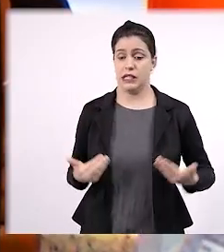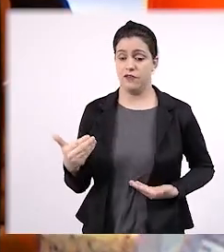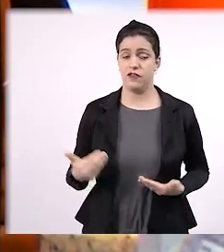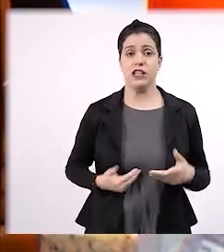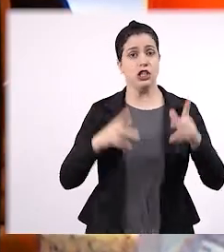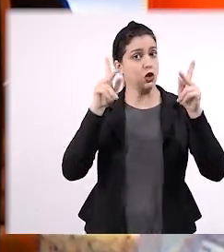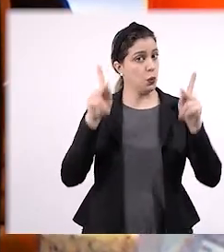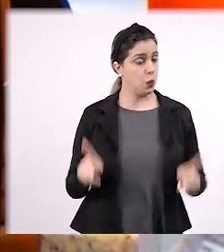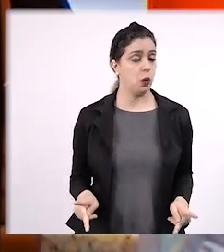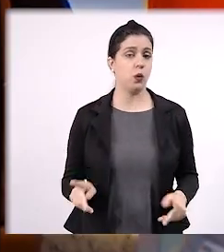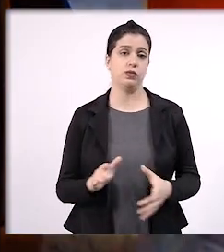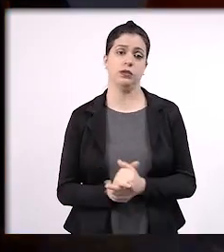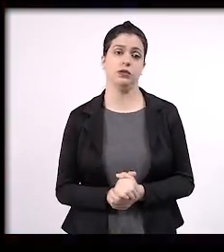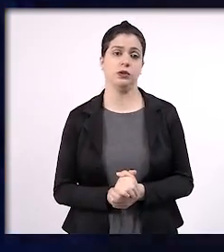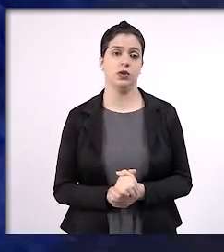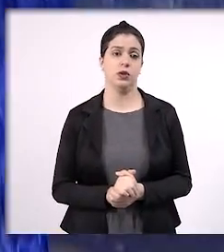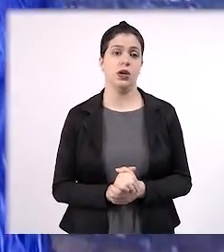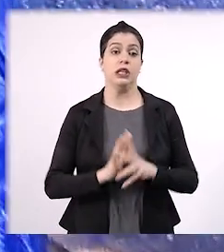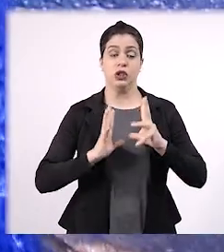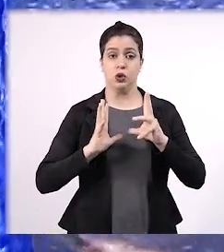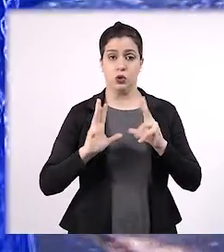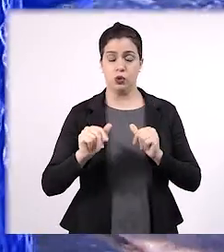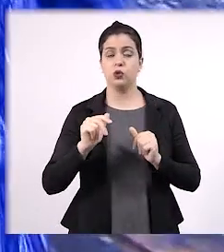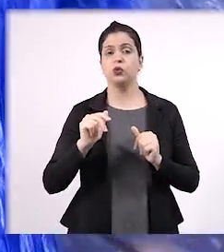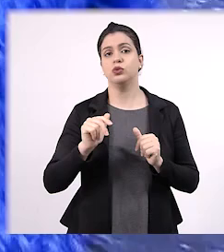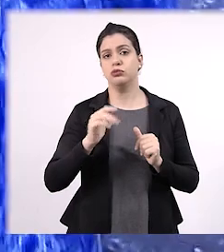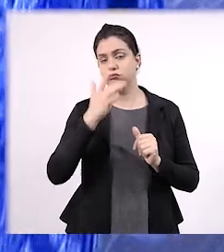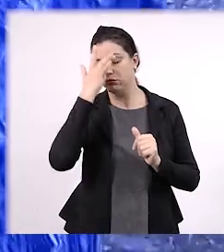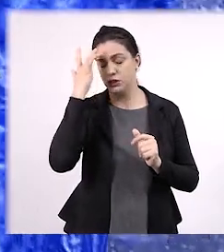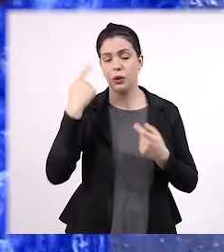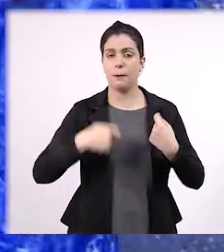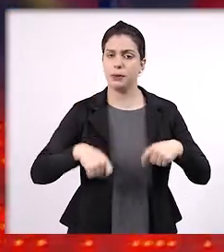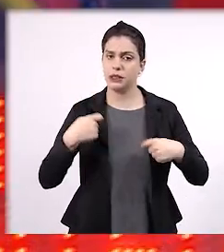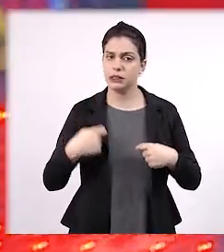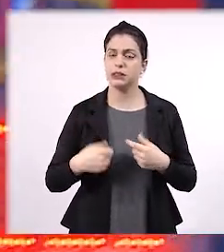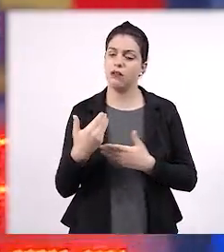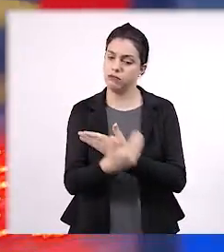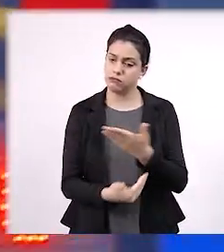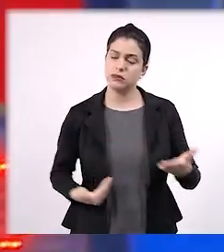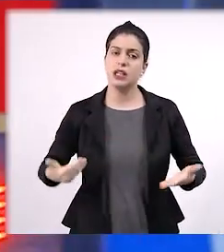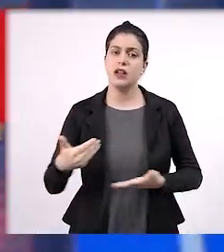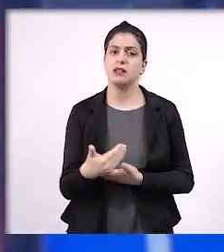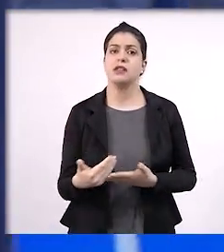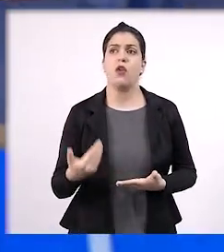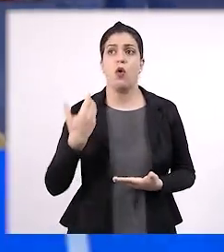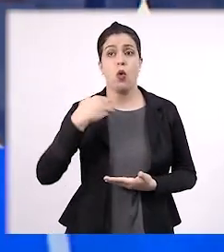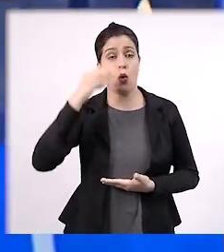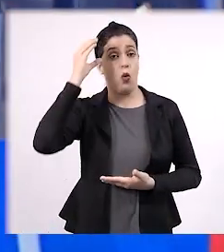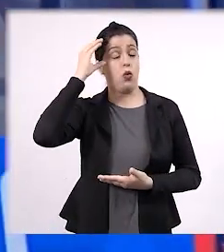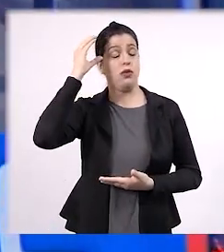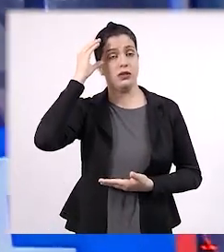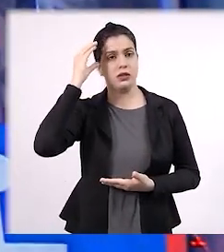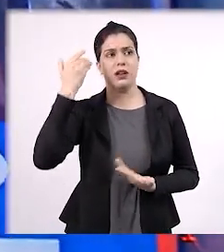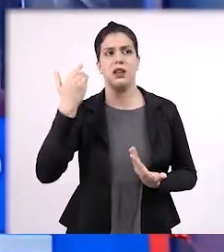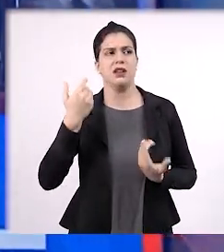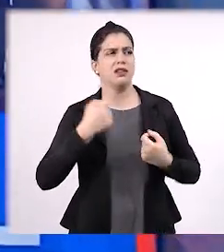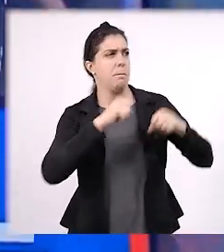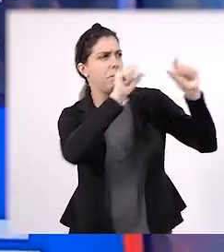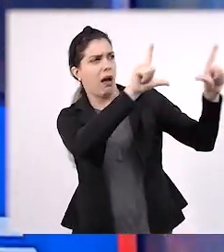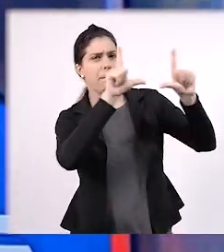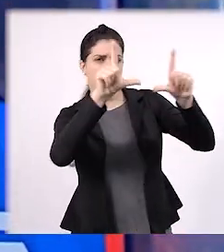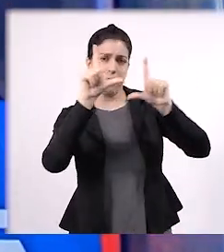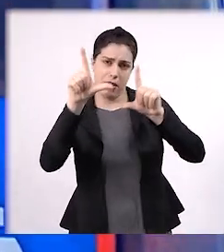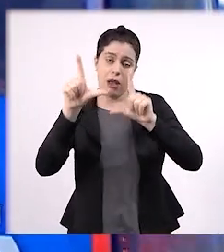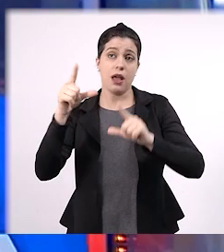públicos. Todos os atores sociais acabam tendo que interagir, falar sobre isso, gerar banners sobre